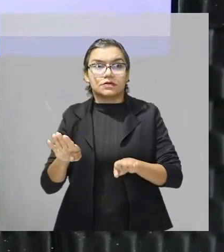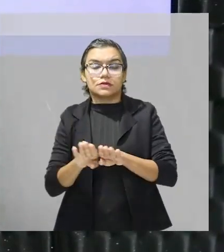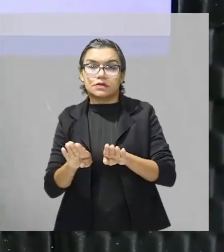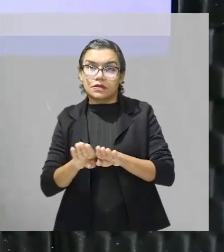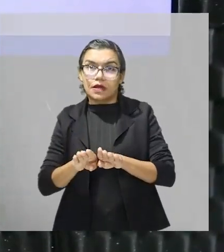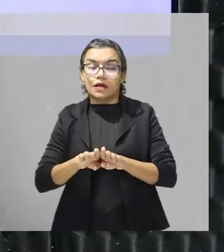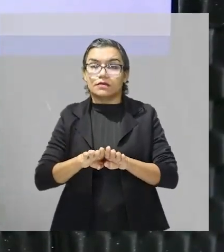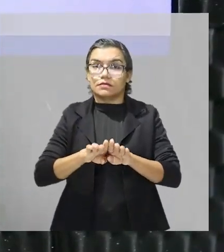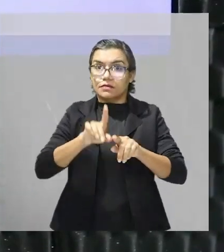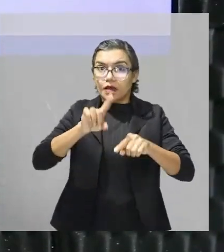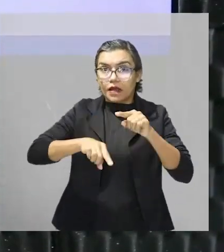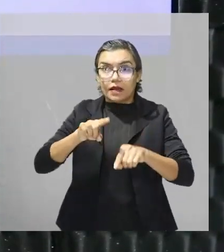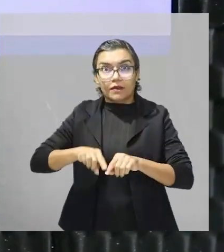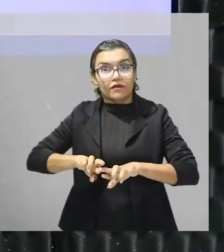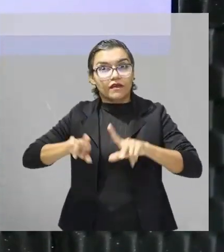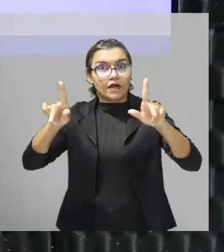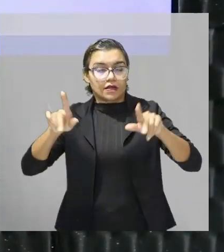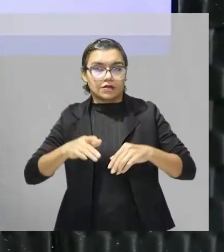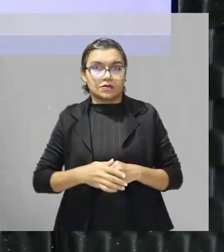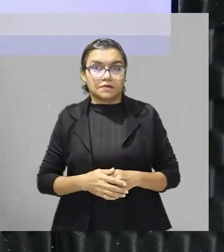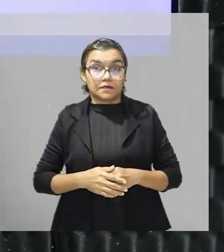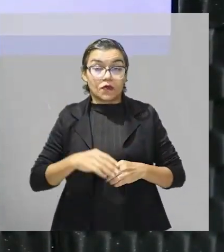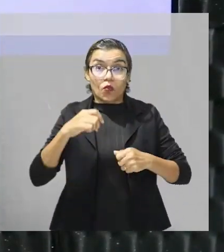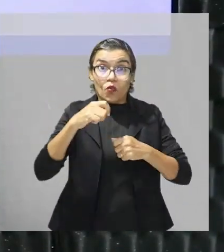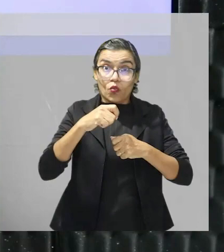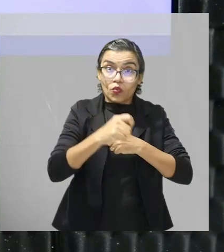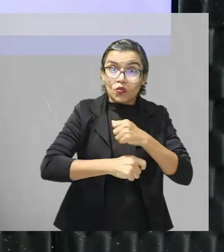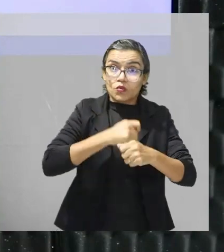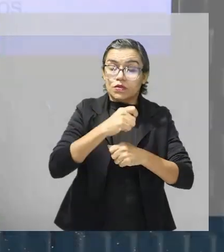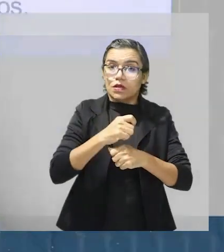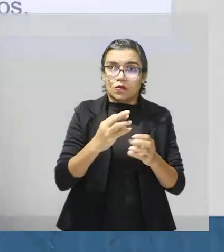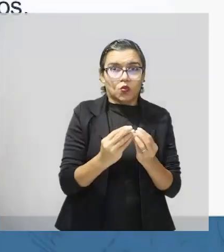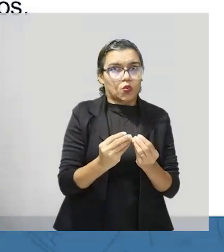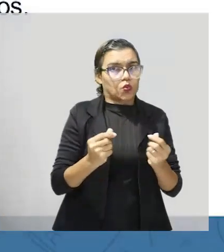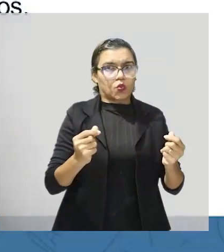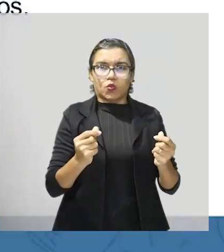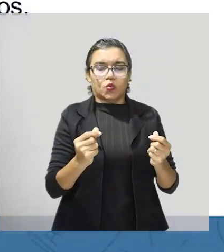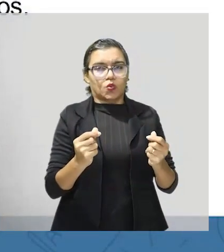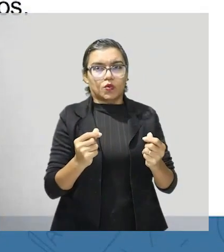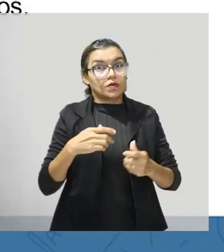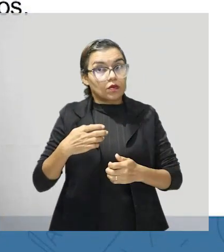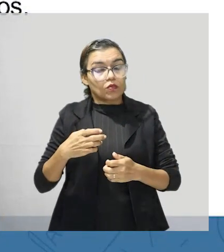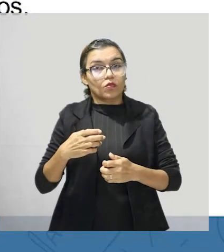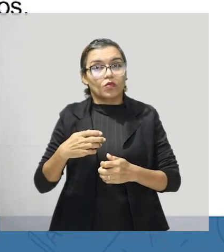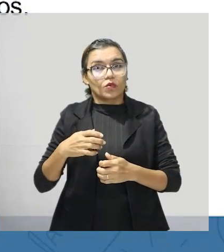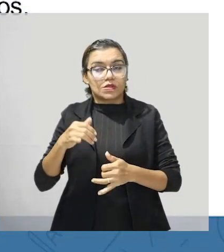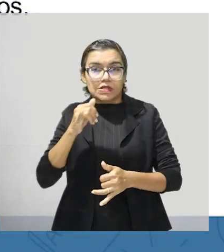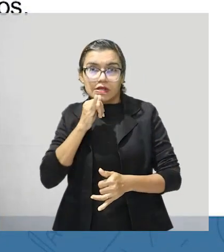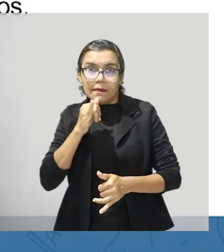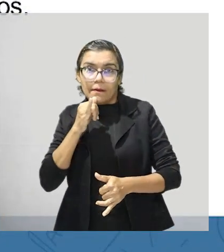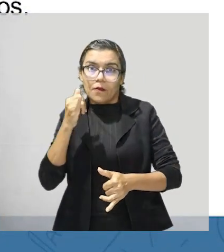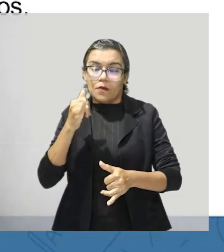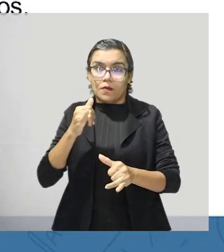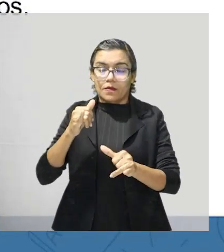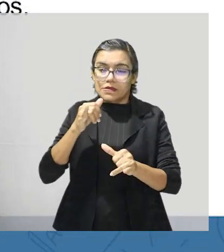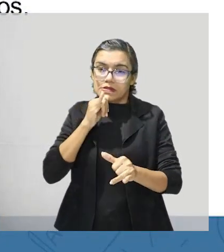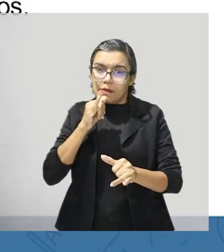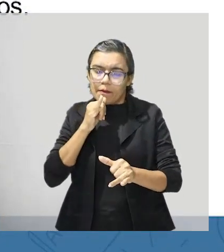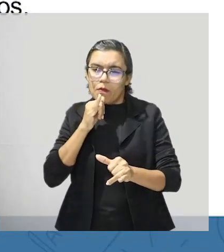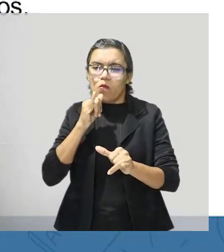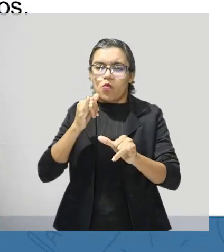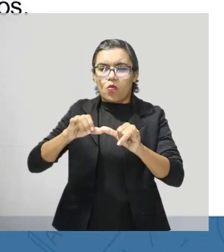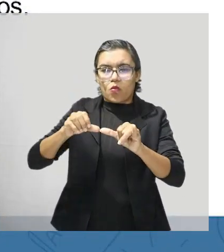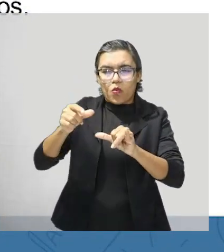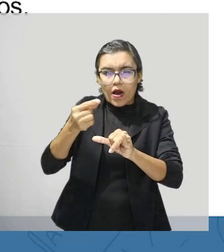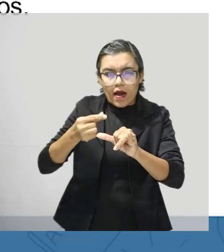diferentes os átomos são Indestrutíveis e nas reações químicas mantém suas identidades não também não